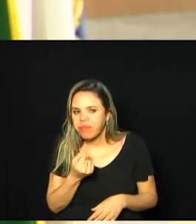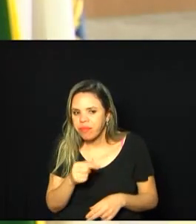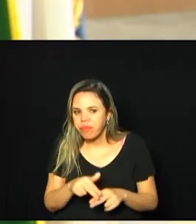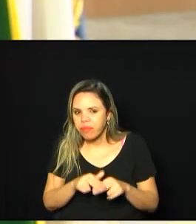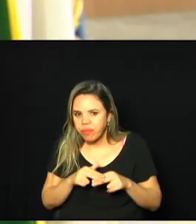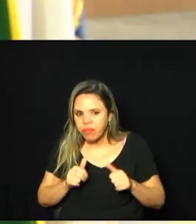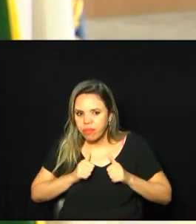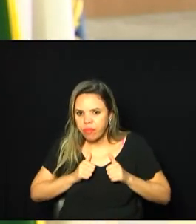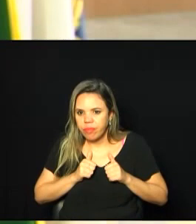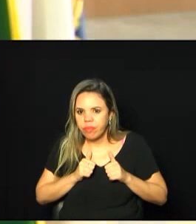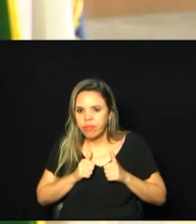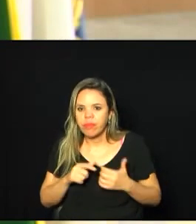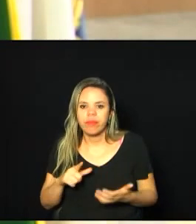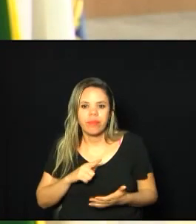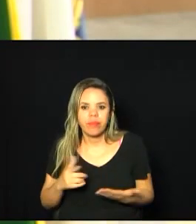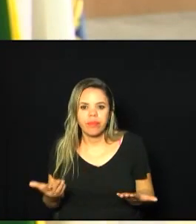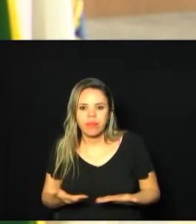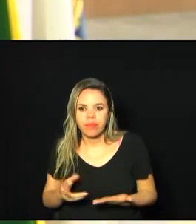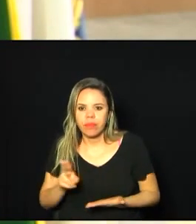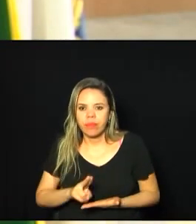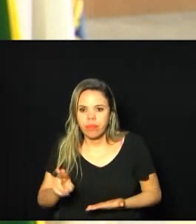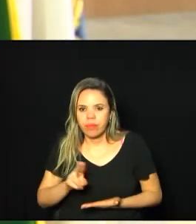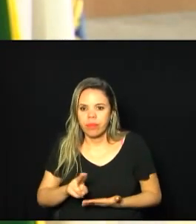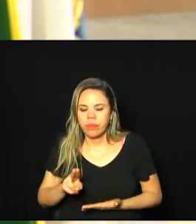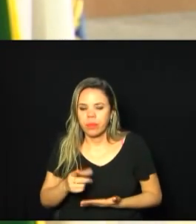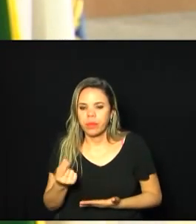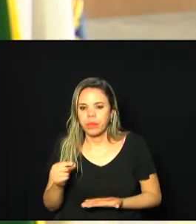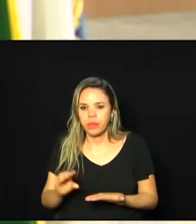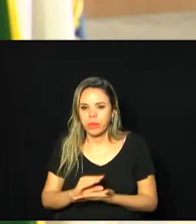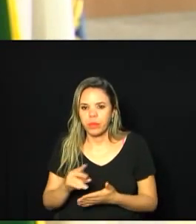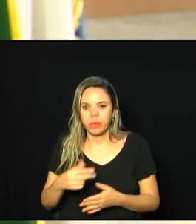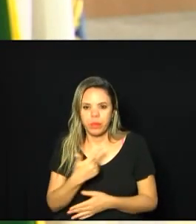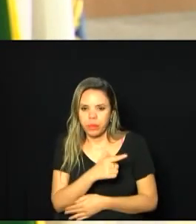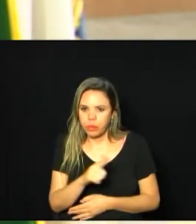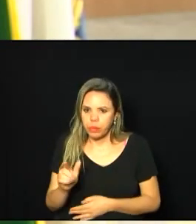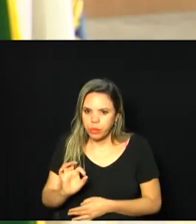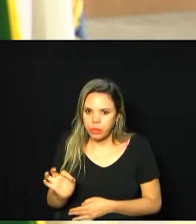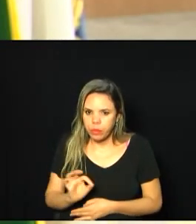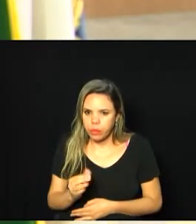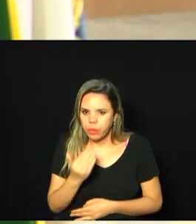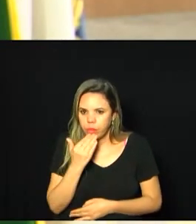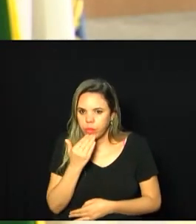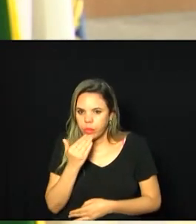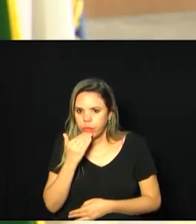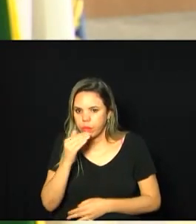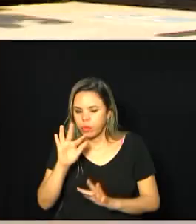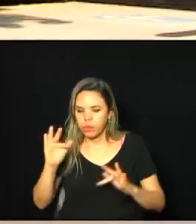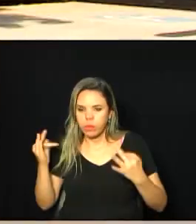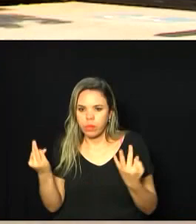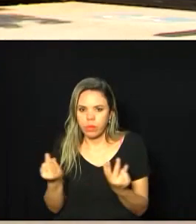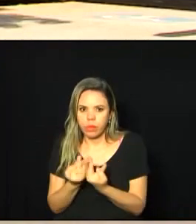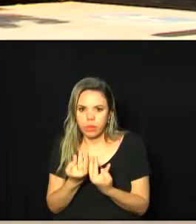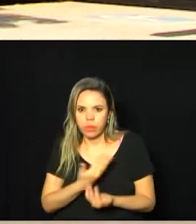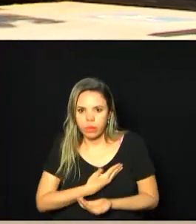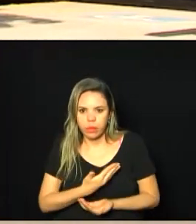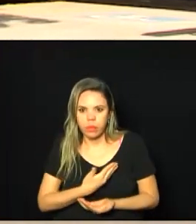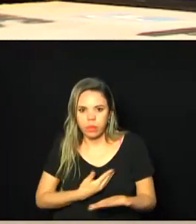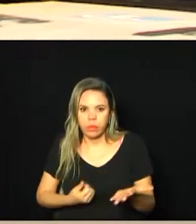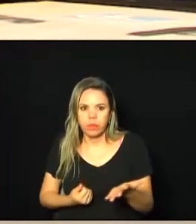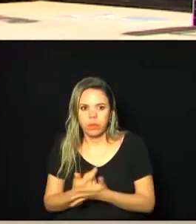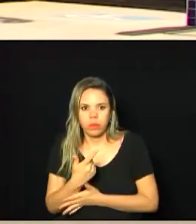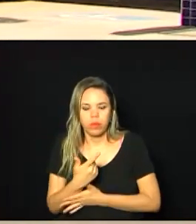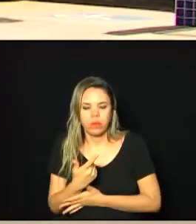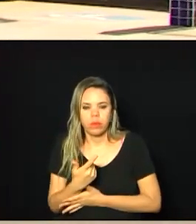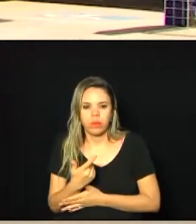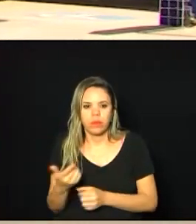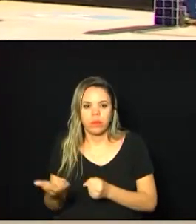do desemprego e tem agora que utilizar os seus recursos, que às vezes nem tem que pedir às vezes para algum familiar ou para um amigo comprar, porque na